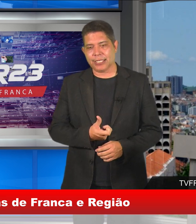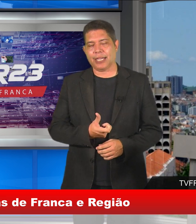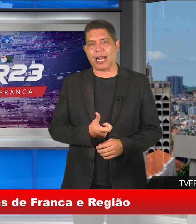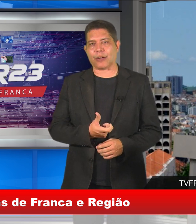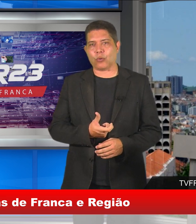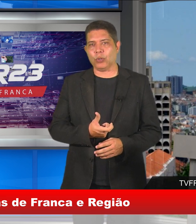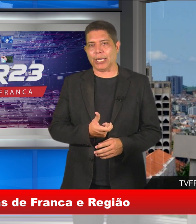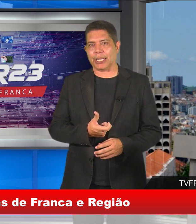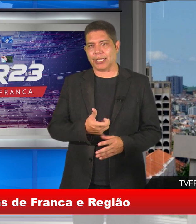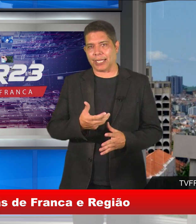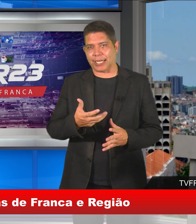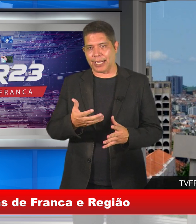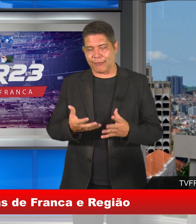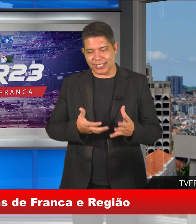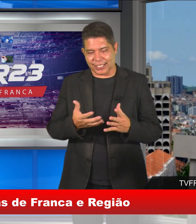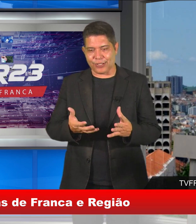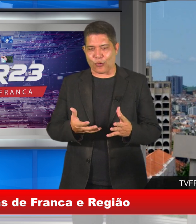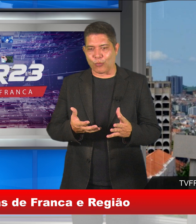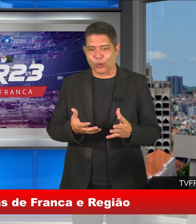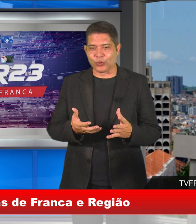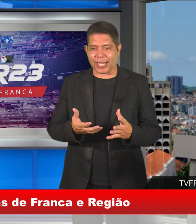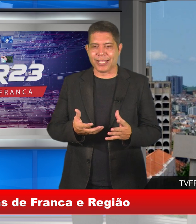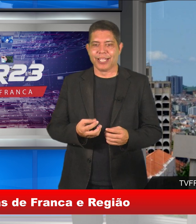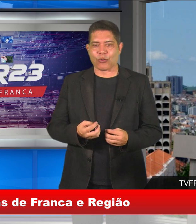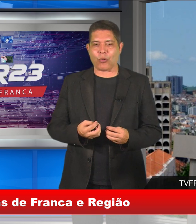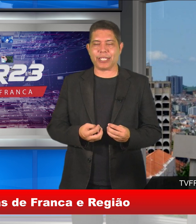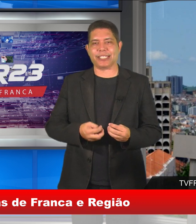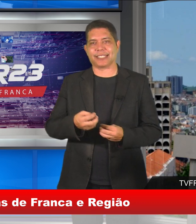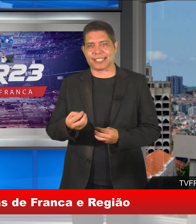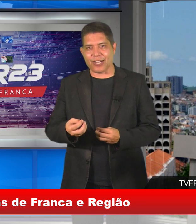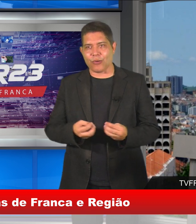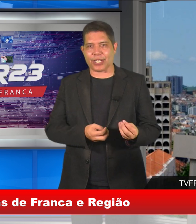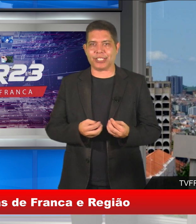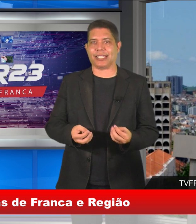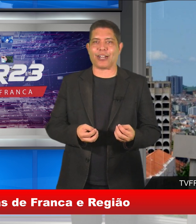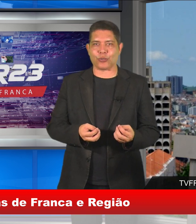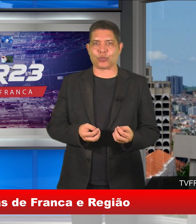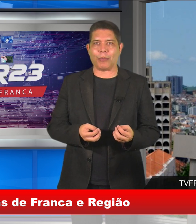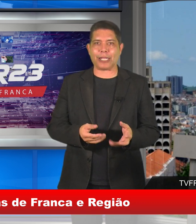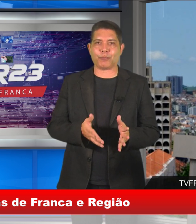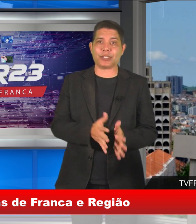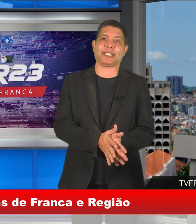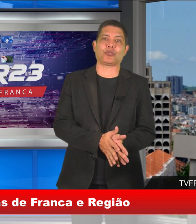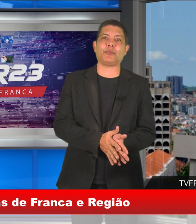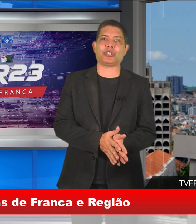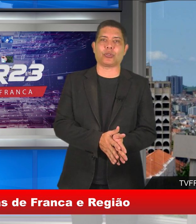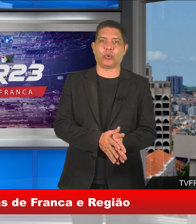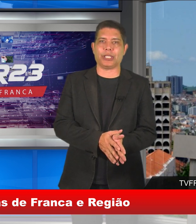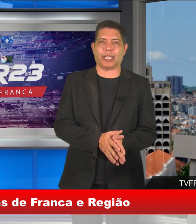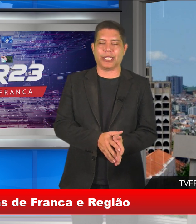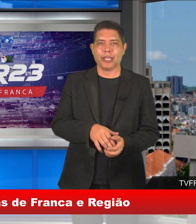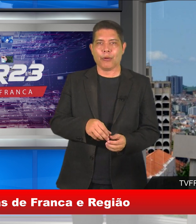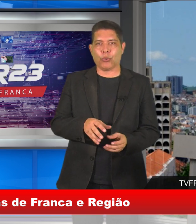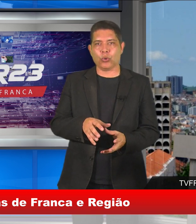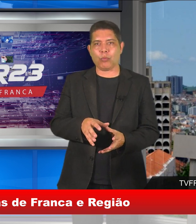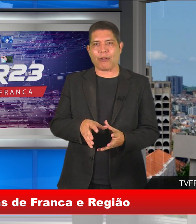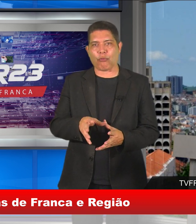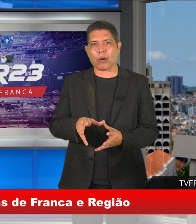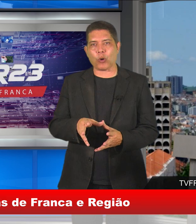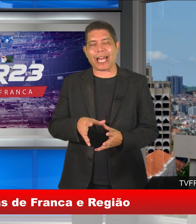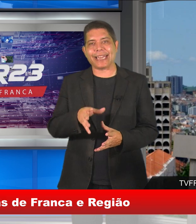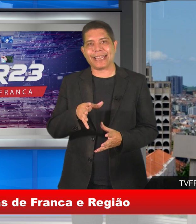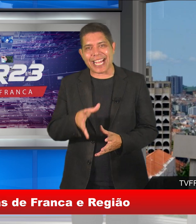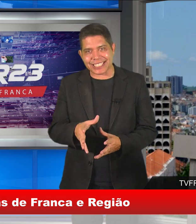aquela agulha, a vacina comum, né, com a injeção que a gente está acostumado, pode ser substituída por